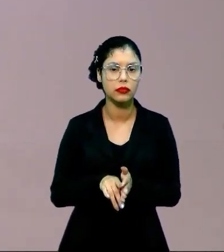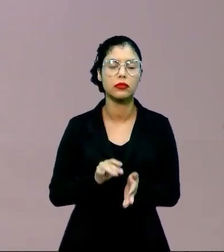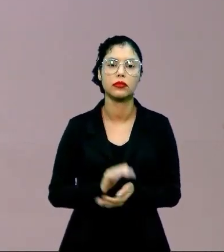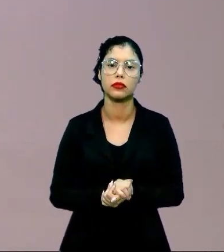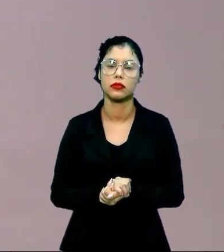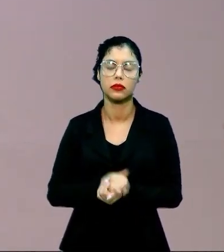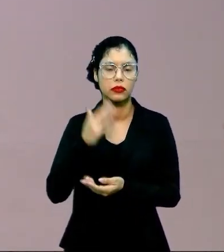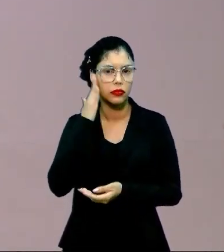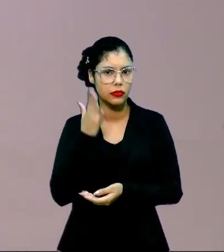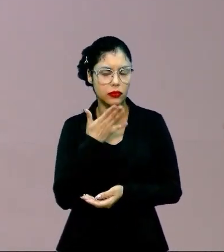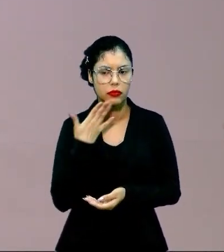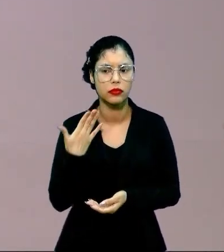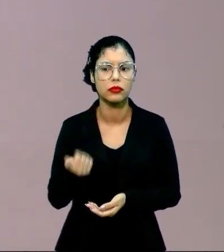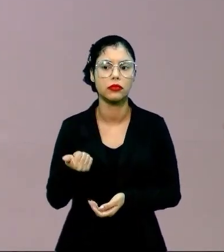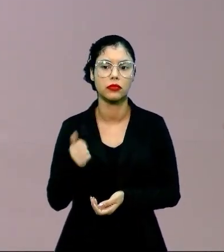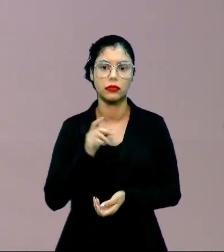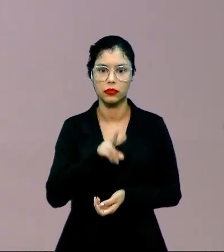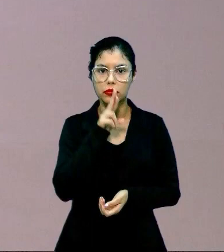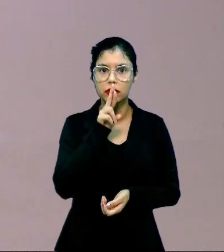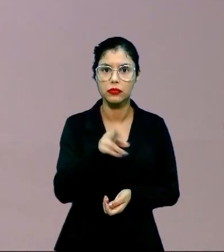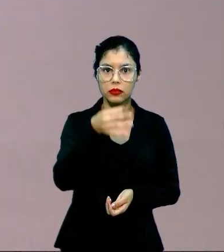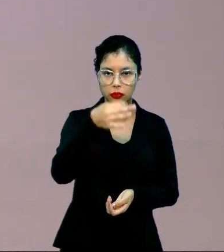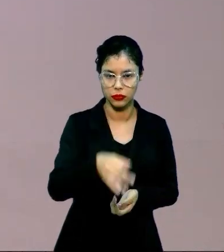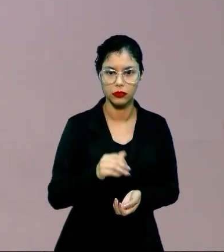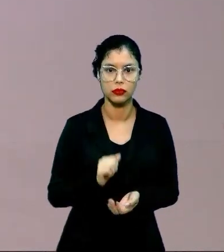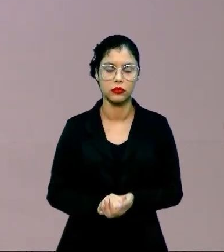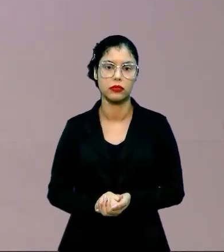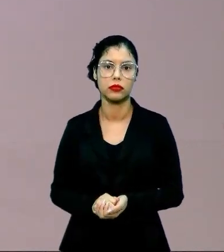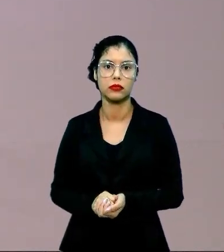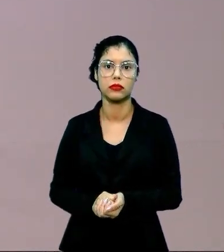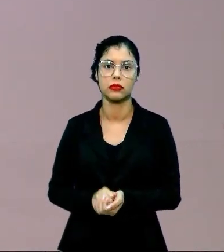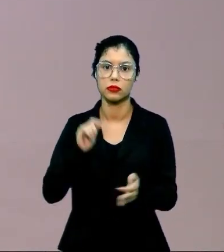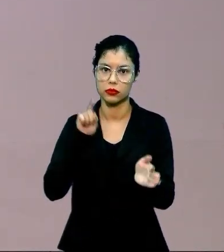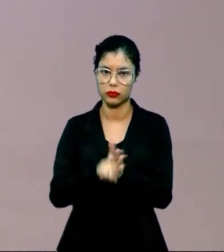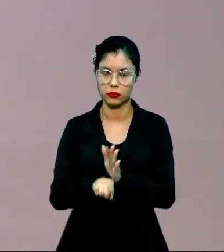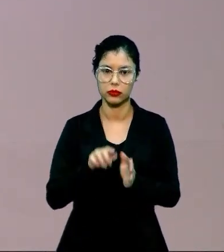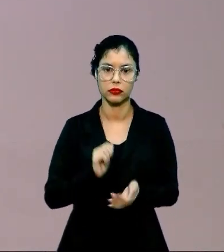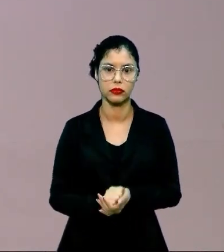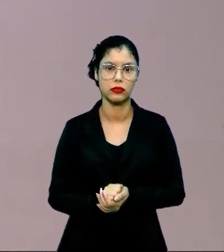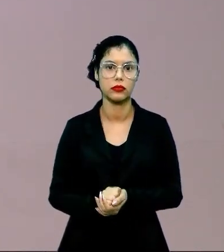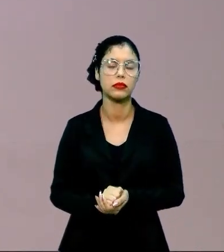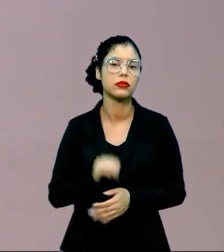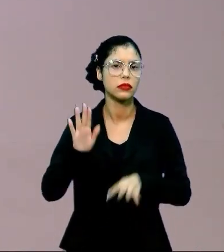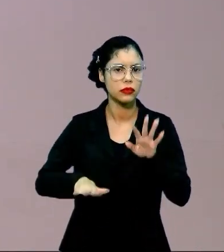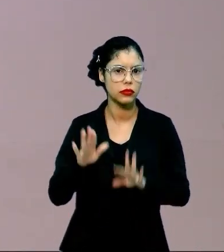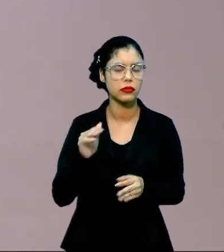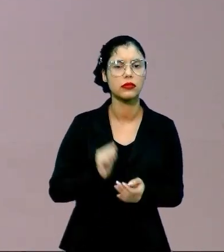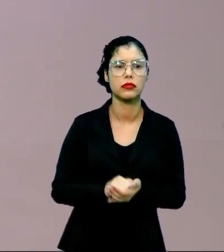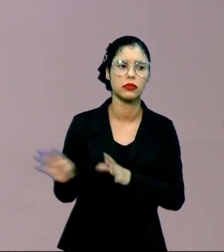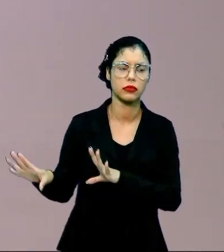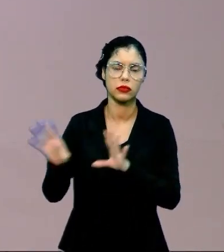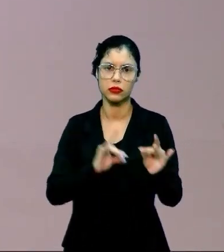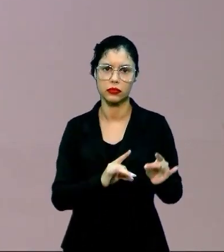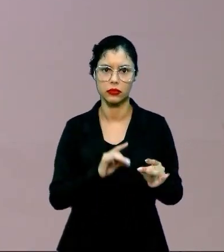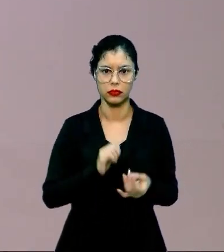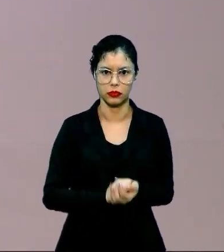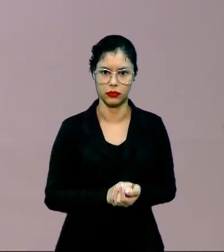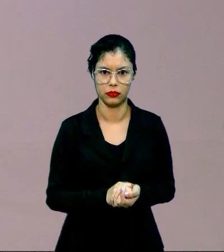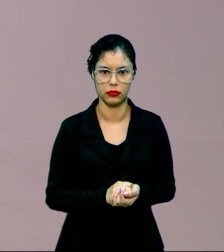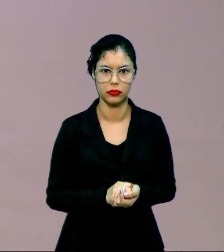para compreender ou achar a resposta correta desta questão. Mas muitas vezes ela vem de uma forma